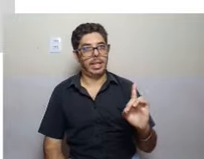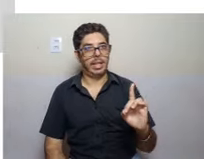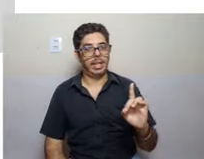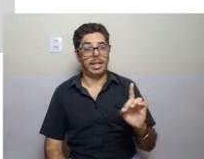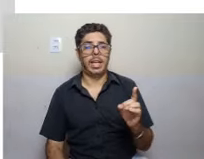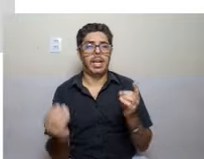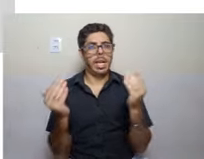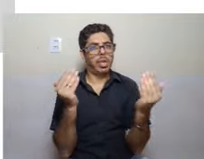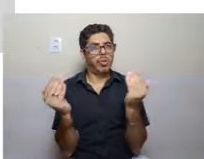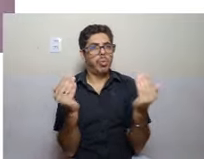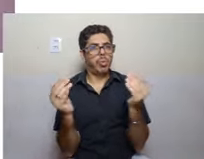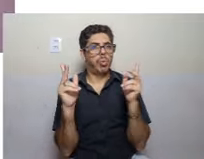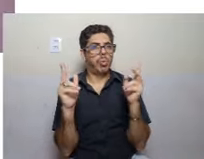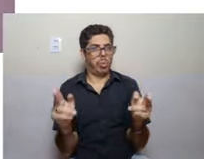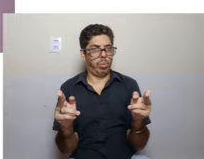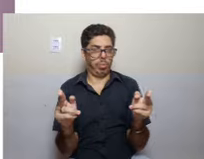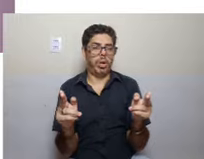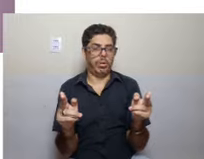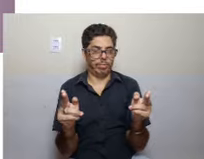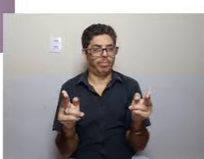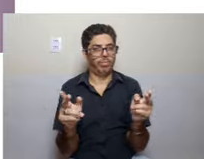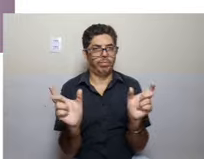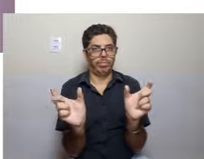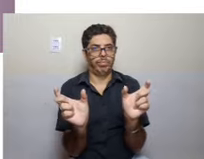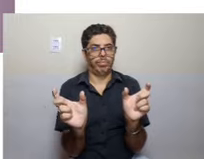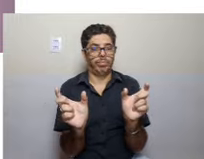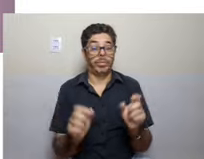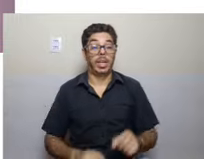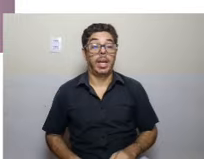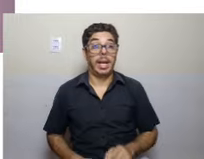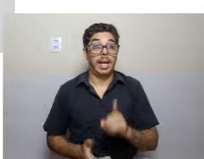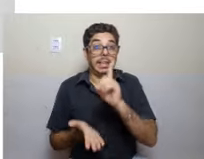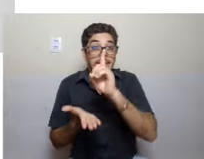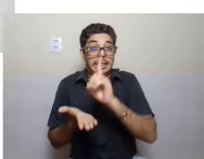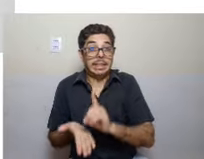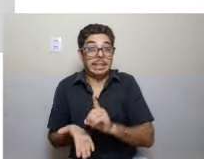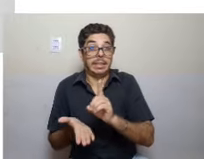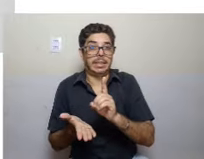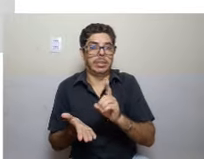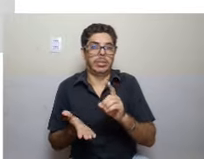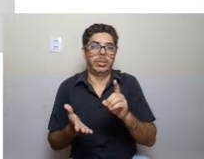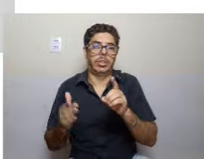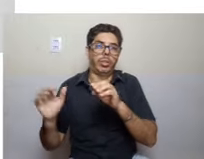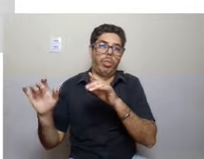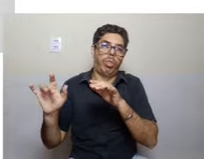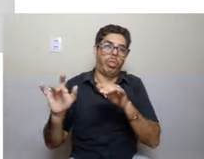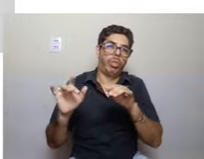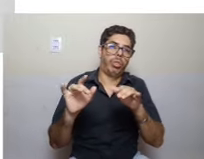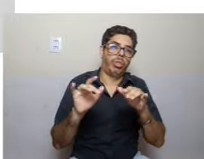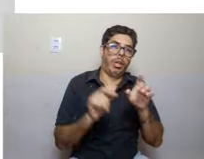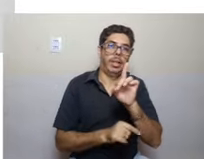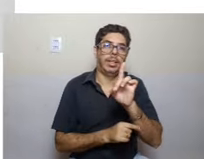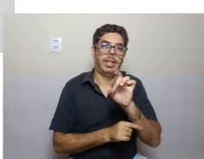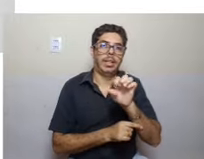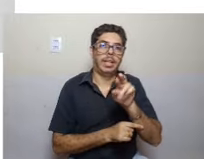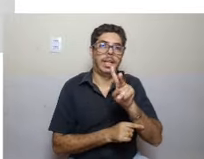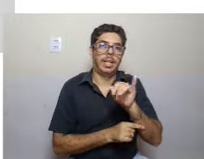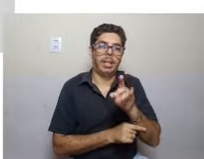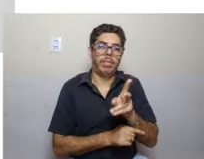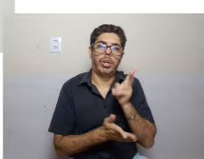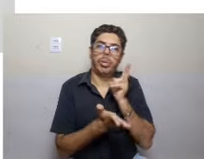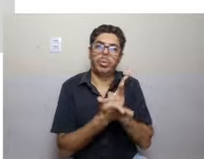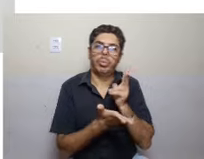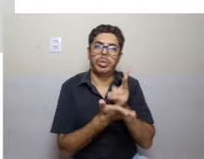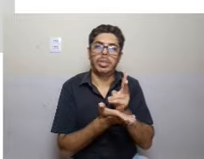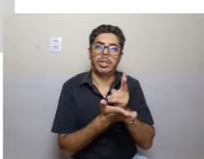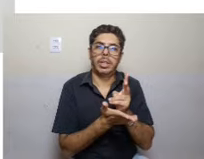sua velocidade de deriva. A densidade de corrente pode ainda ser relacionada com o campo elétrico que a produziu. A constante de